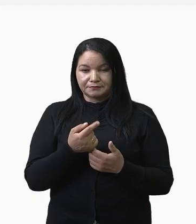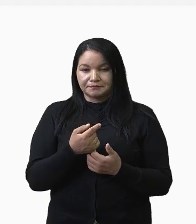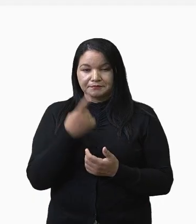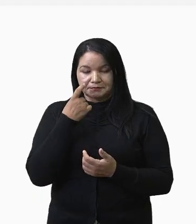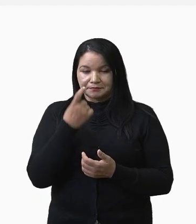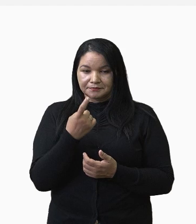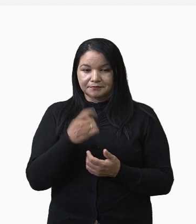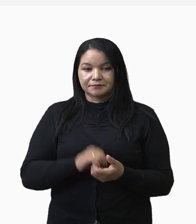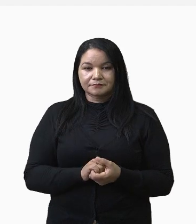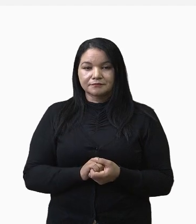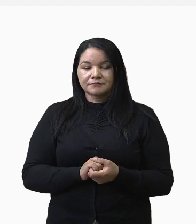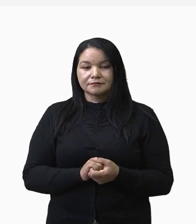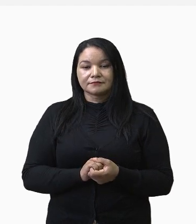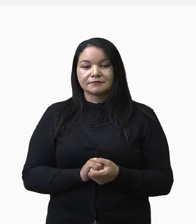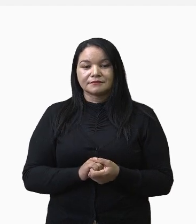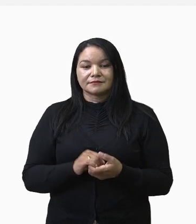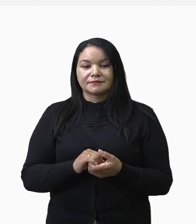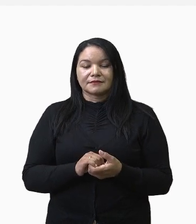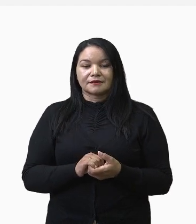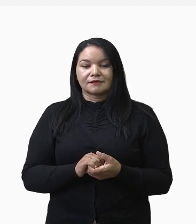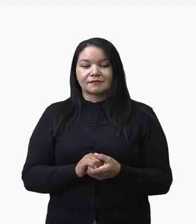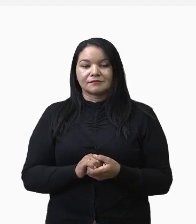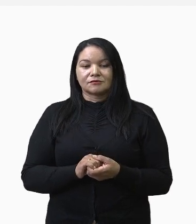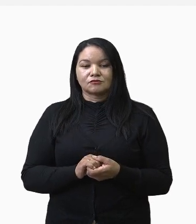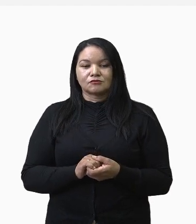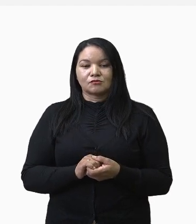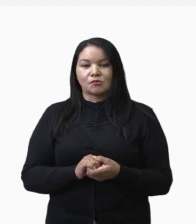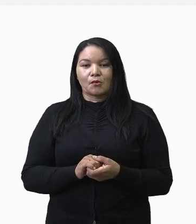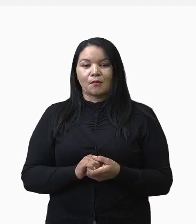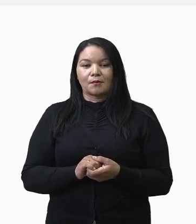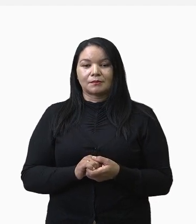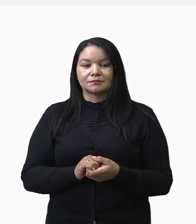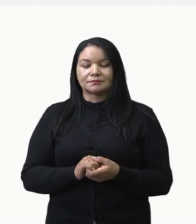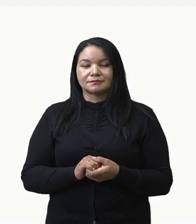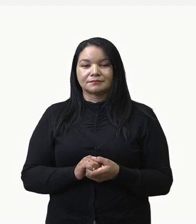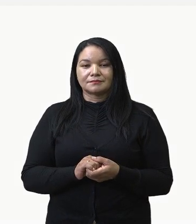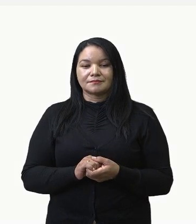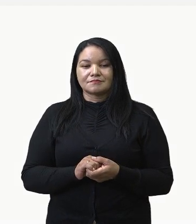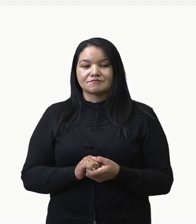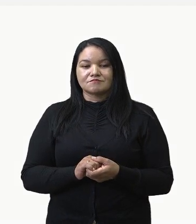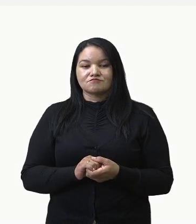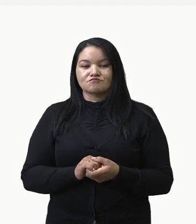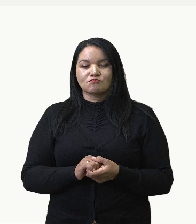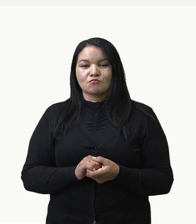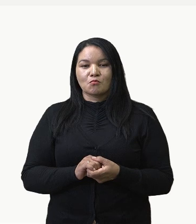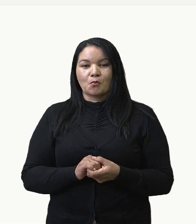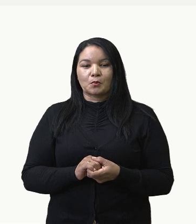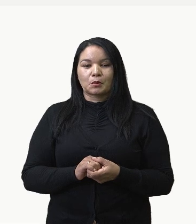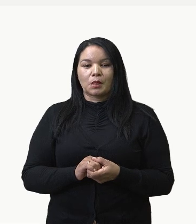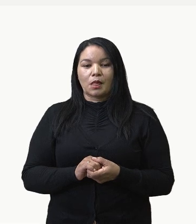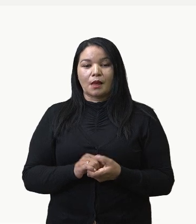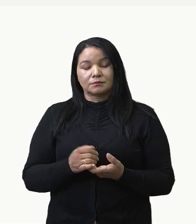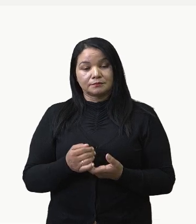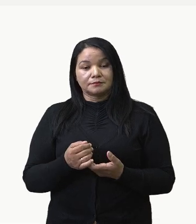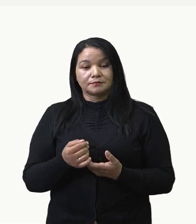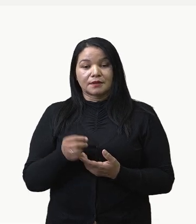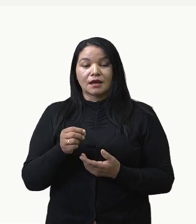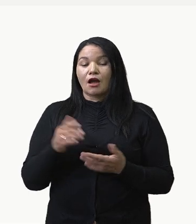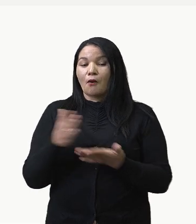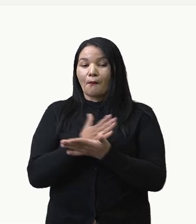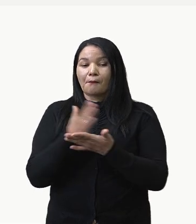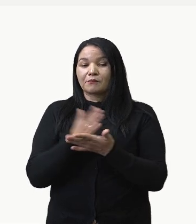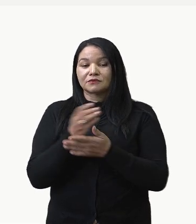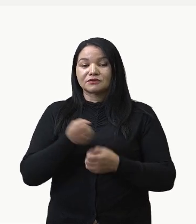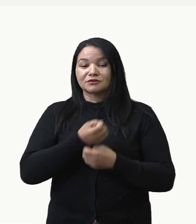essa algumas expressões a partir do nome de animais então nós temos aqui Expression que animales Vamos começar com